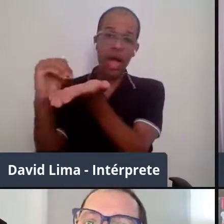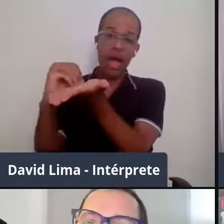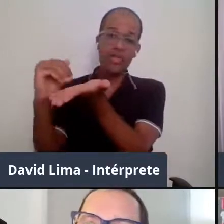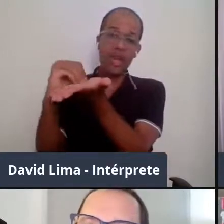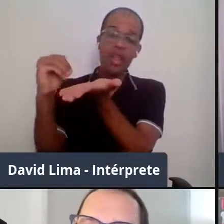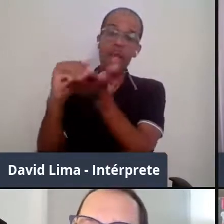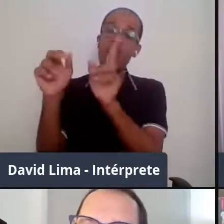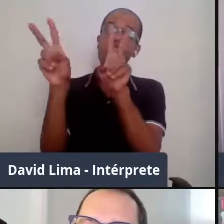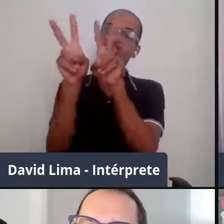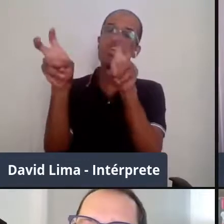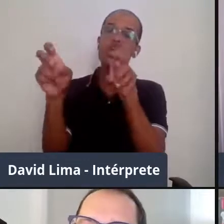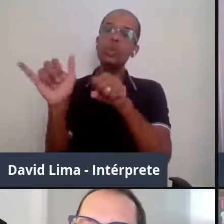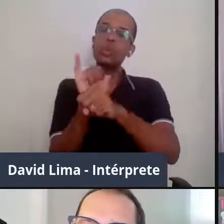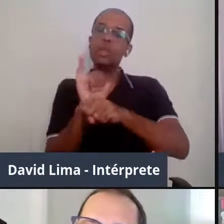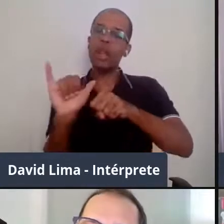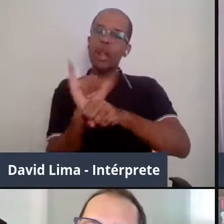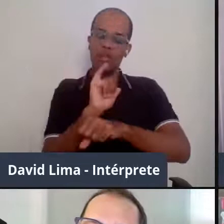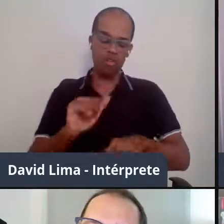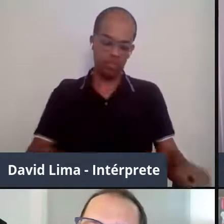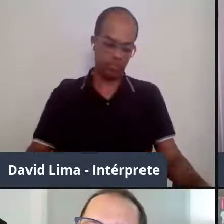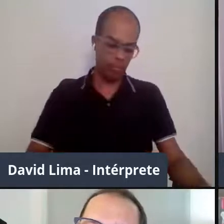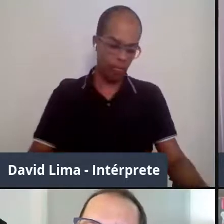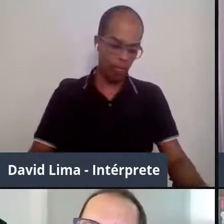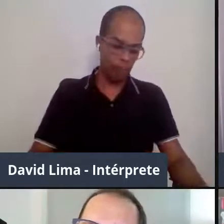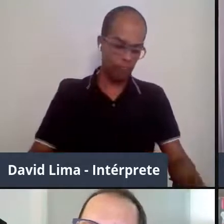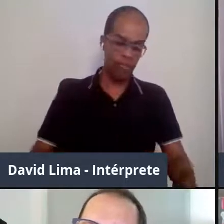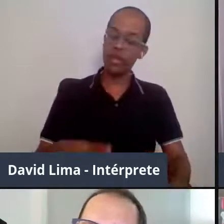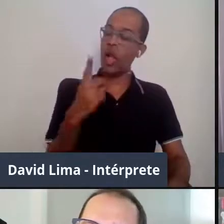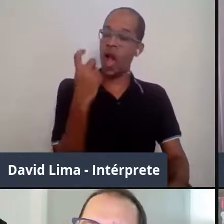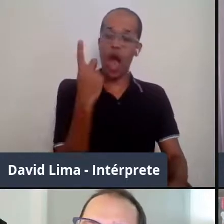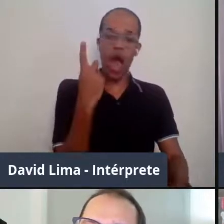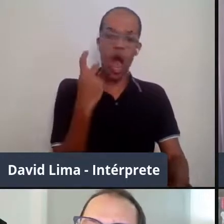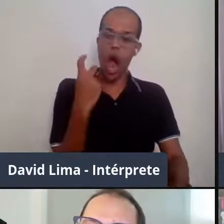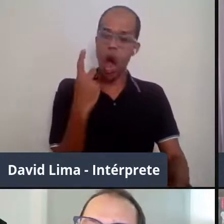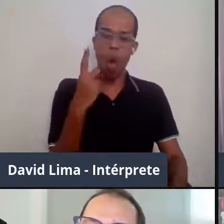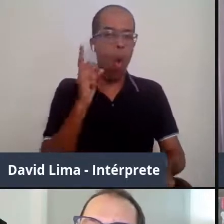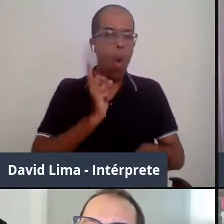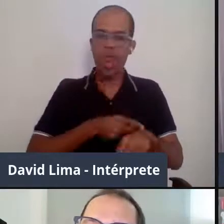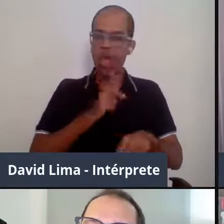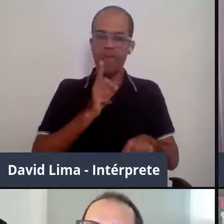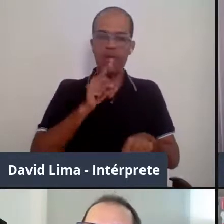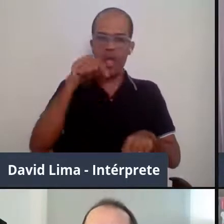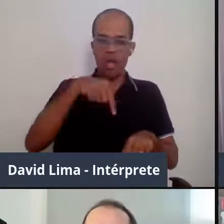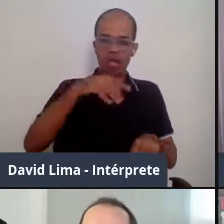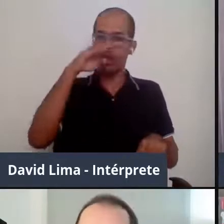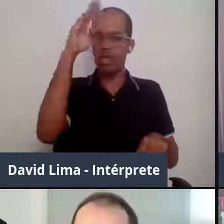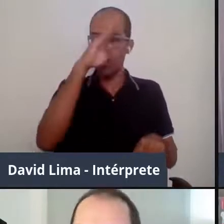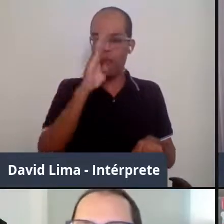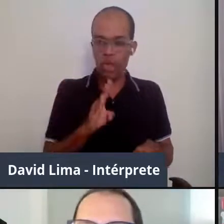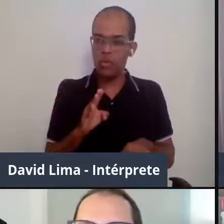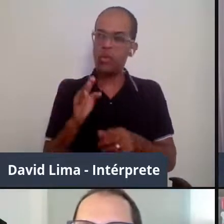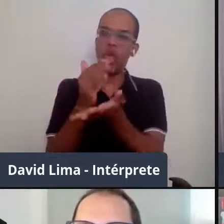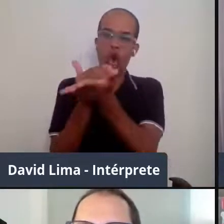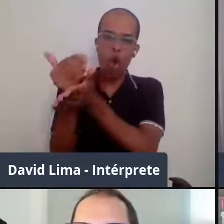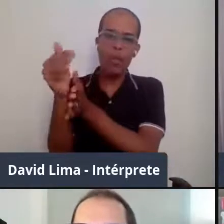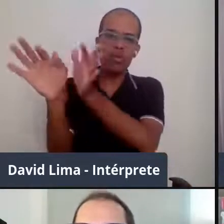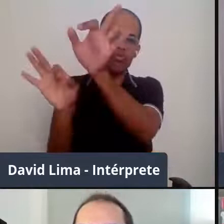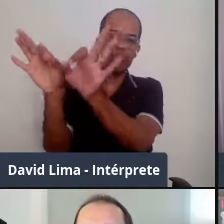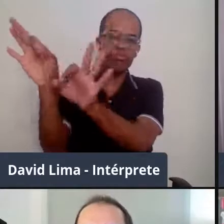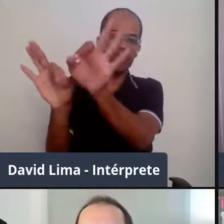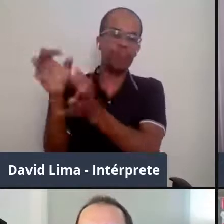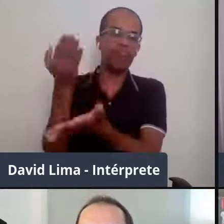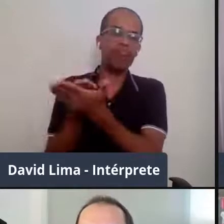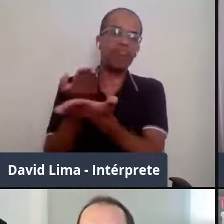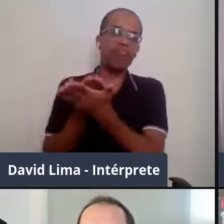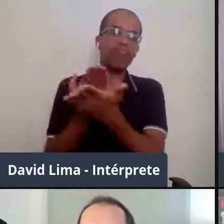Assuntos Estratégicos. Foi a única vez na história do Brasil que começou a se produzir estudos sobre a imigração. Eu